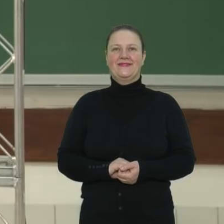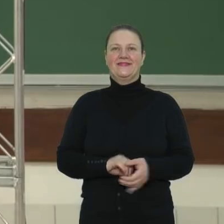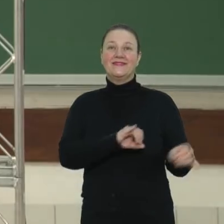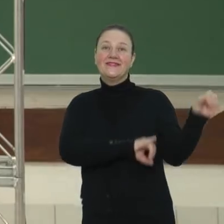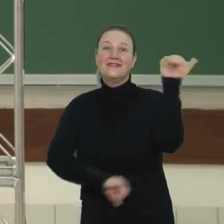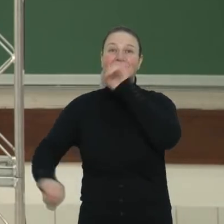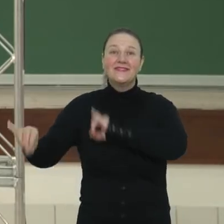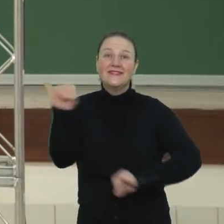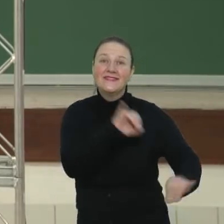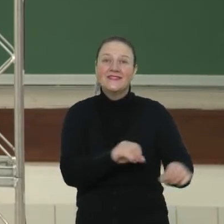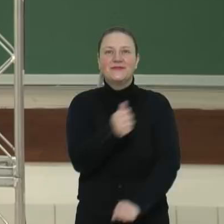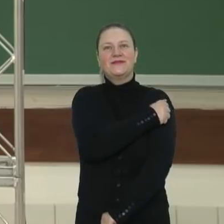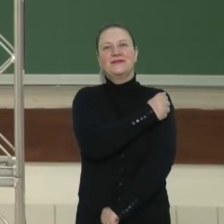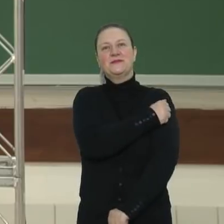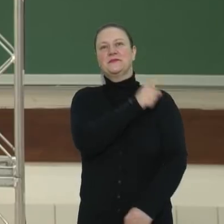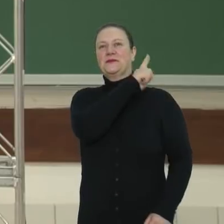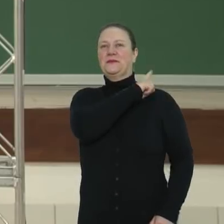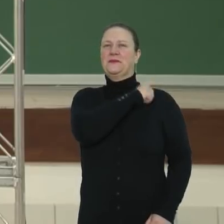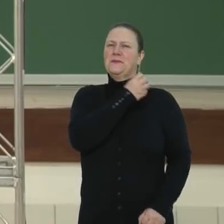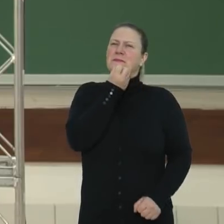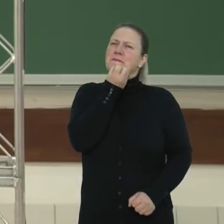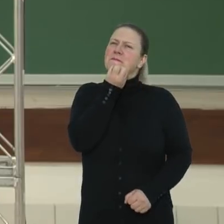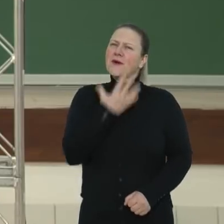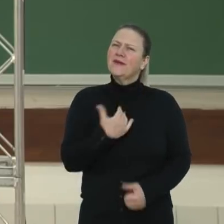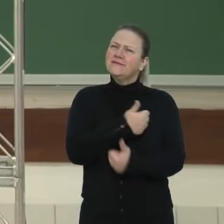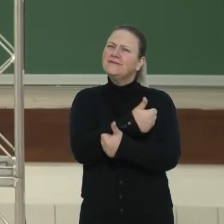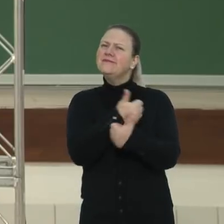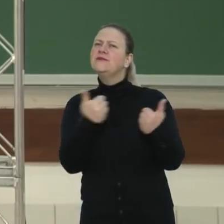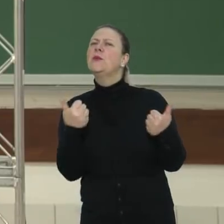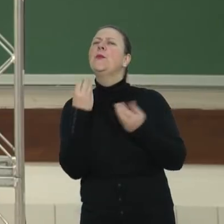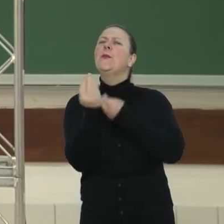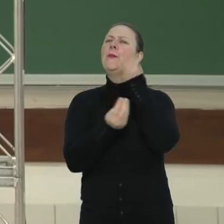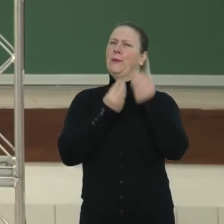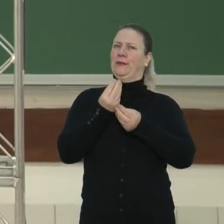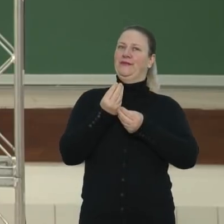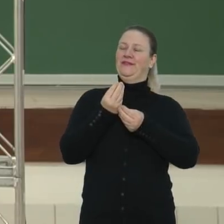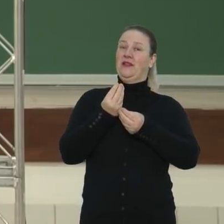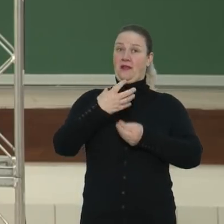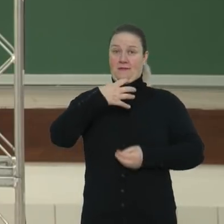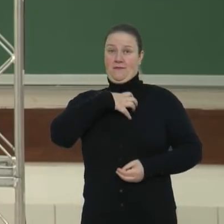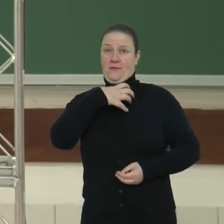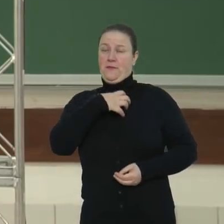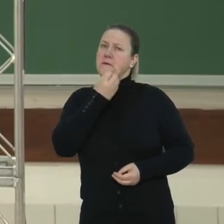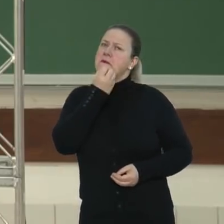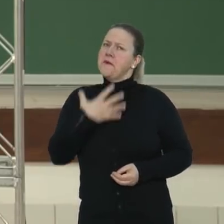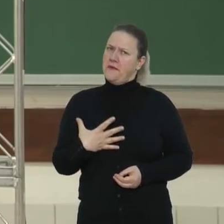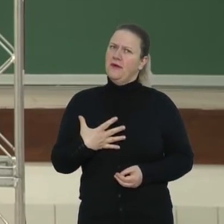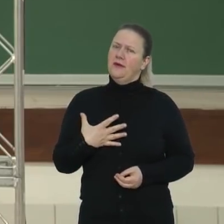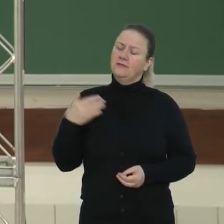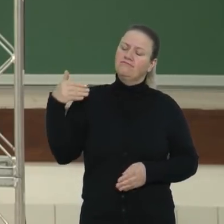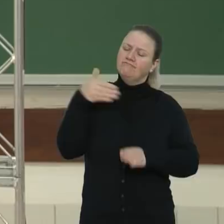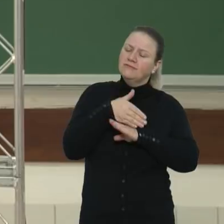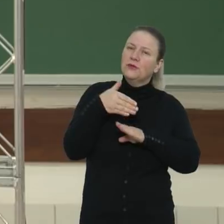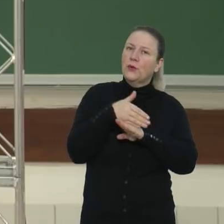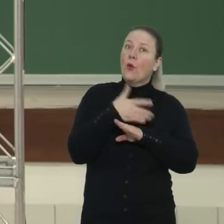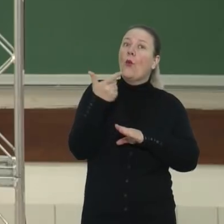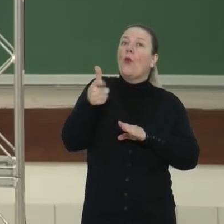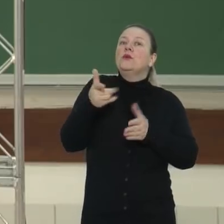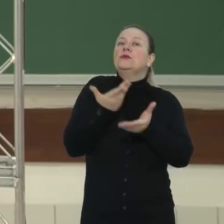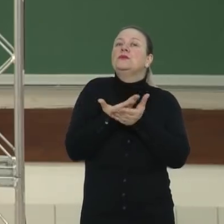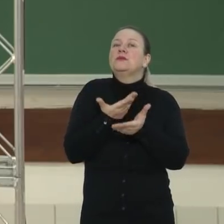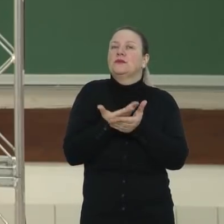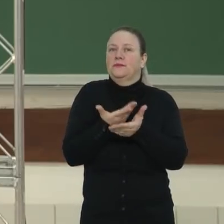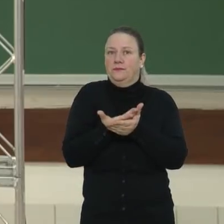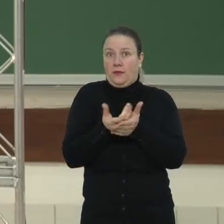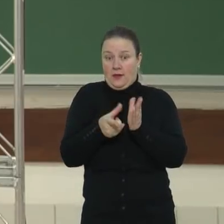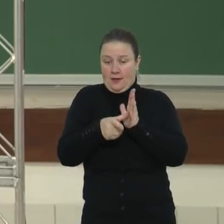Olá, alunos da primeira série, tudo bem? Como que vocês estão? Eu estou muito bem, estou aqui para mais algumas aulas com vocês. Mas antes de